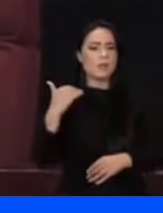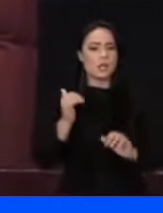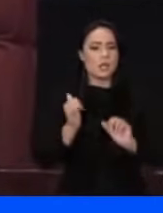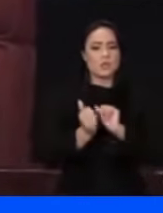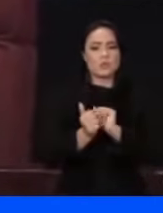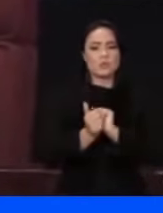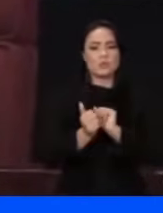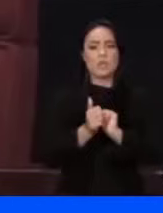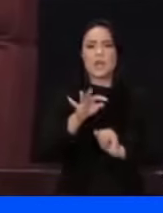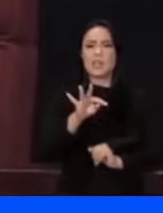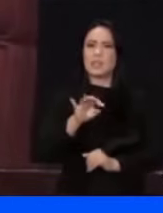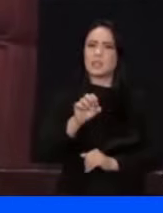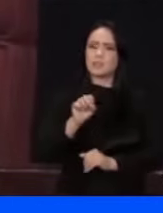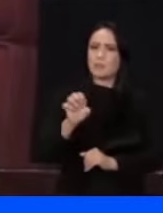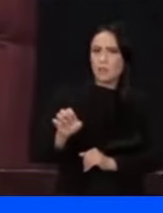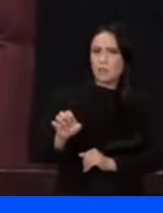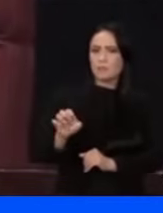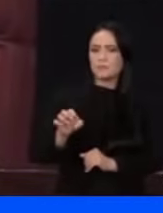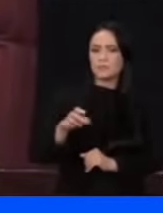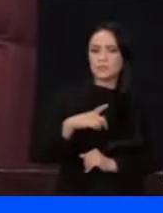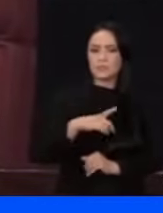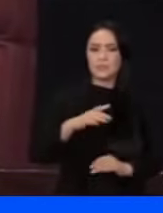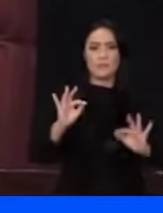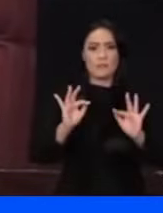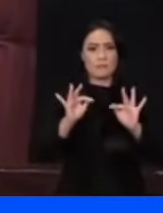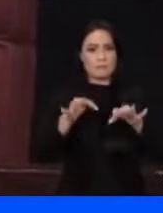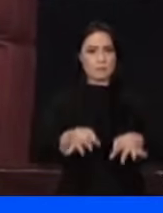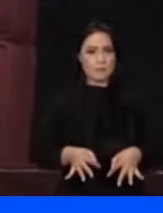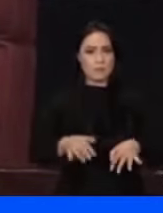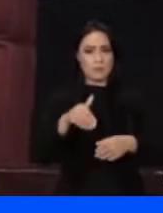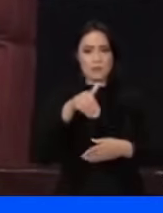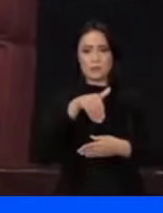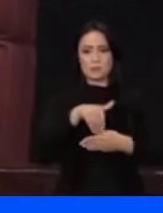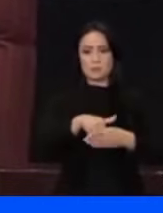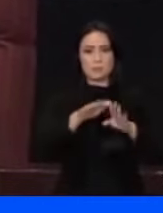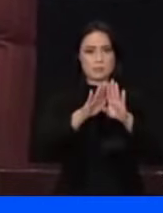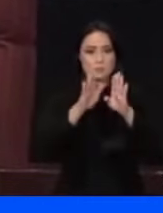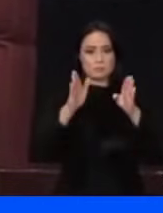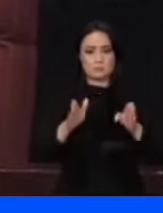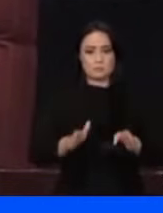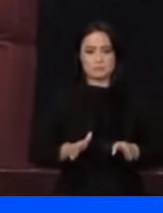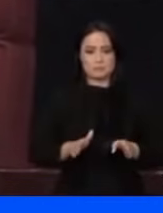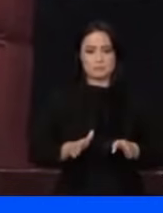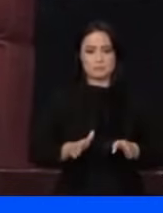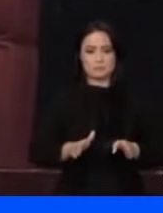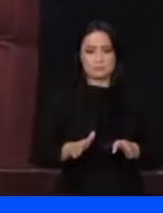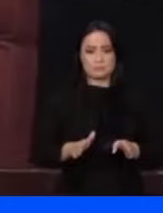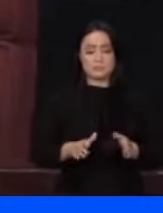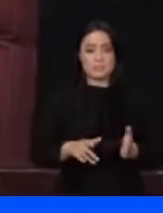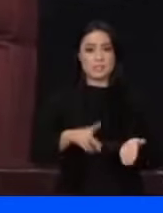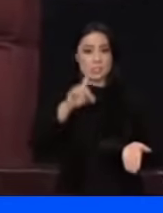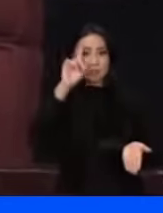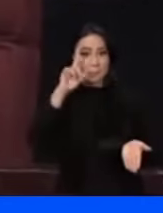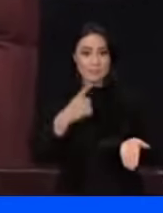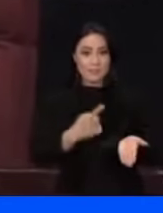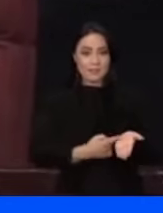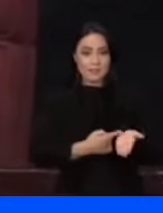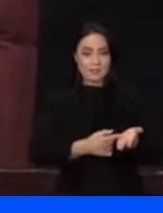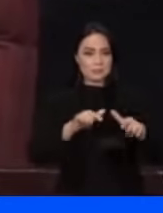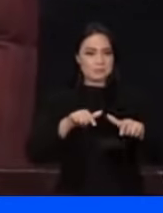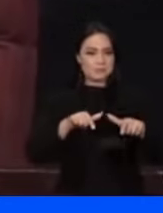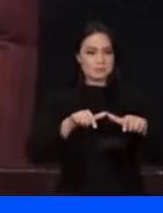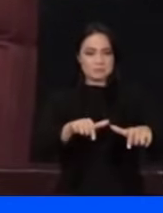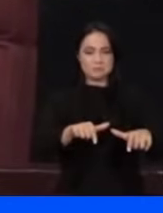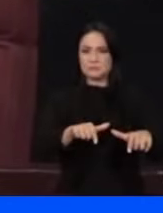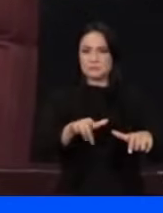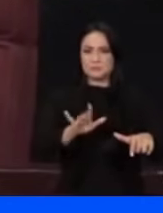Superior Eleitoral, nós havíamos terminado as eleições, data marcada para diplomação,